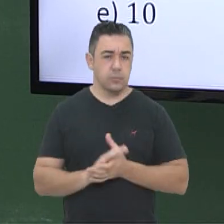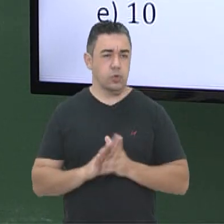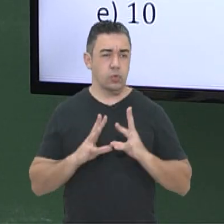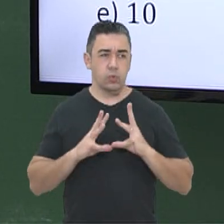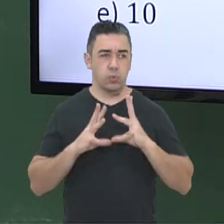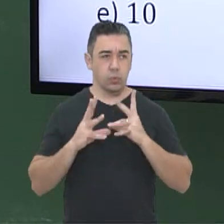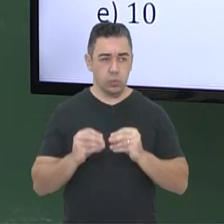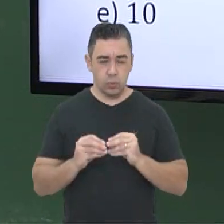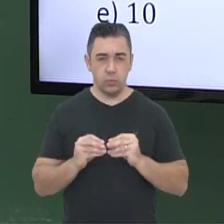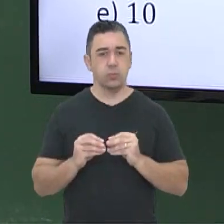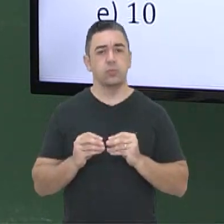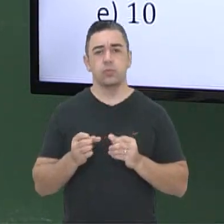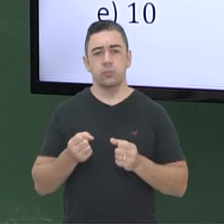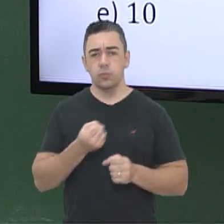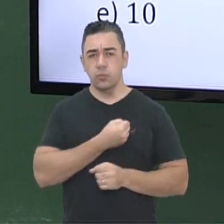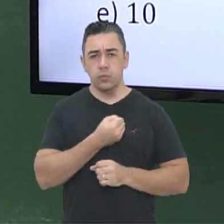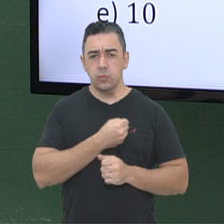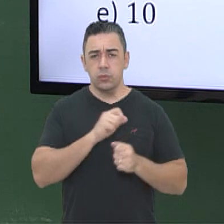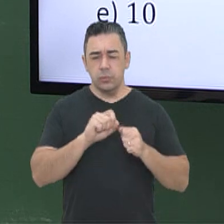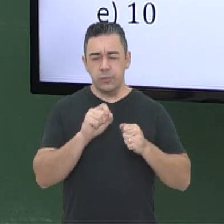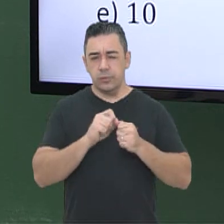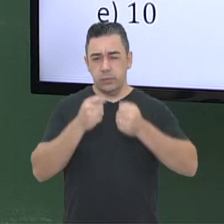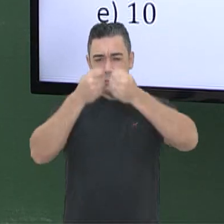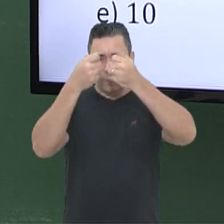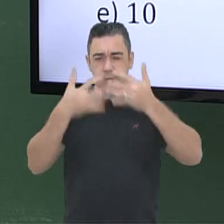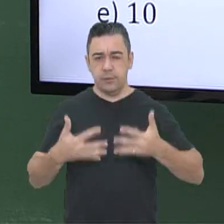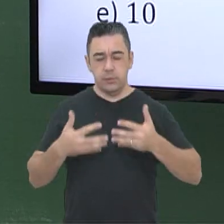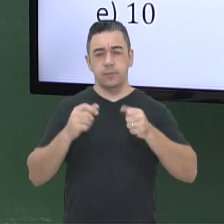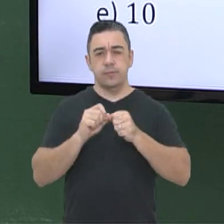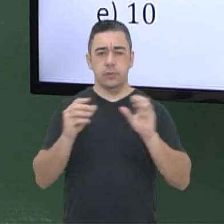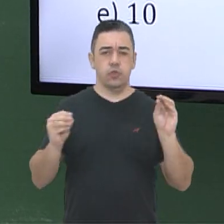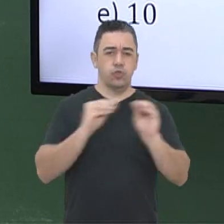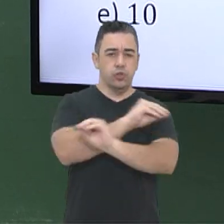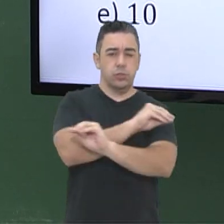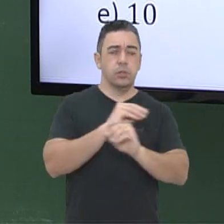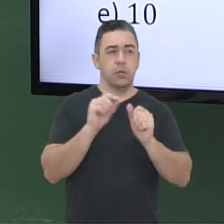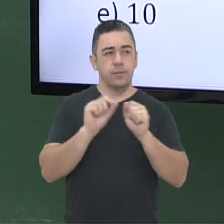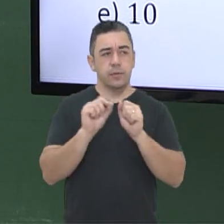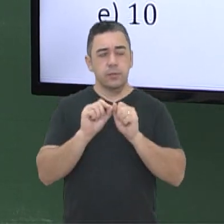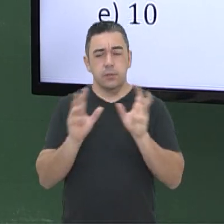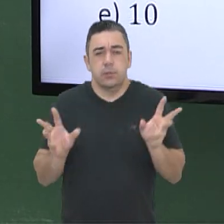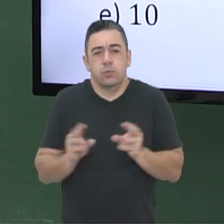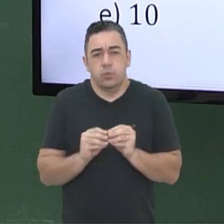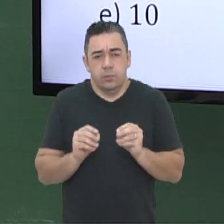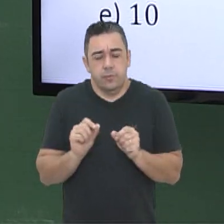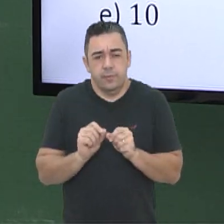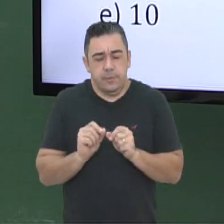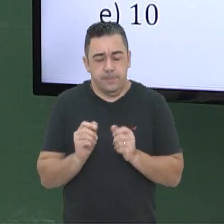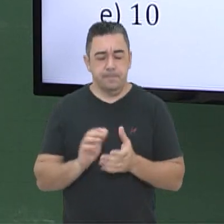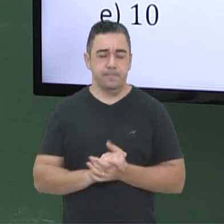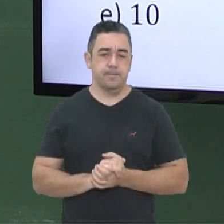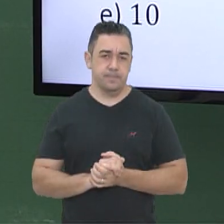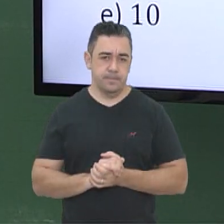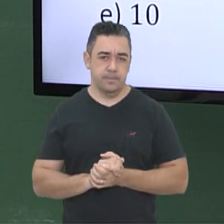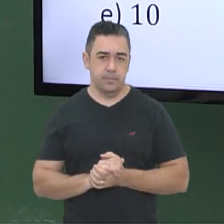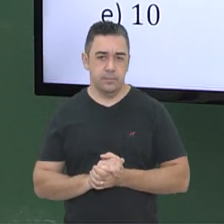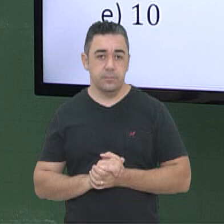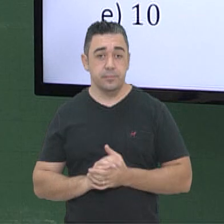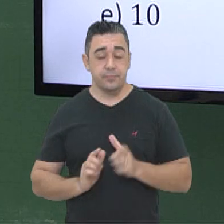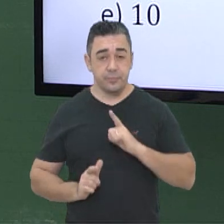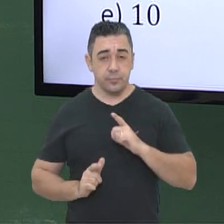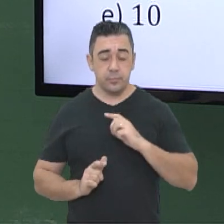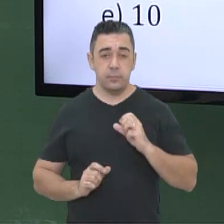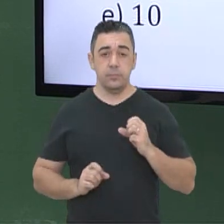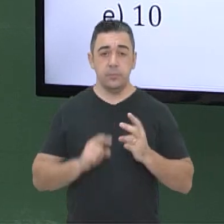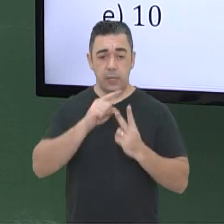todos os números vamos racionalizar, tirar da raiz ou simplificar o que for possível fazer. Aqui nós temos